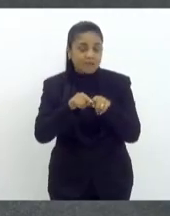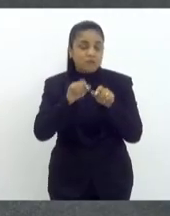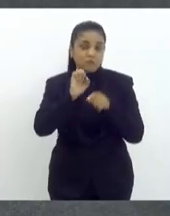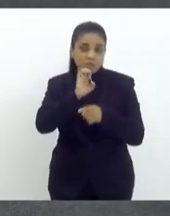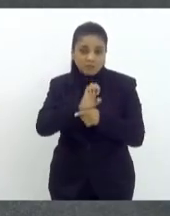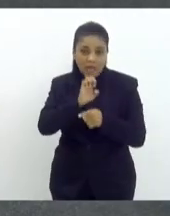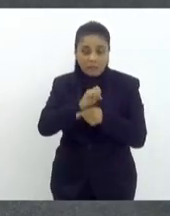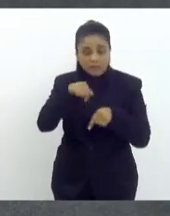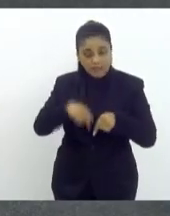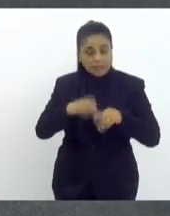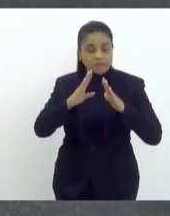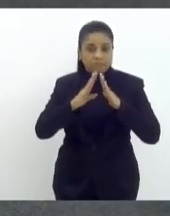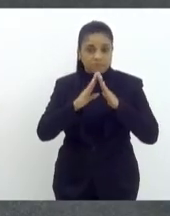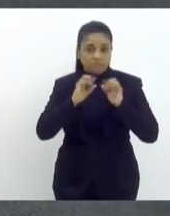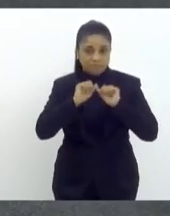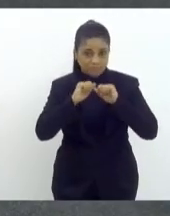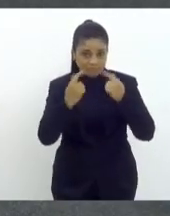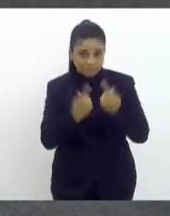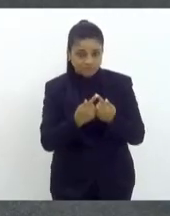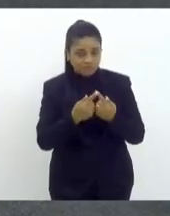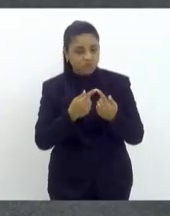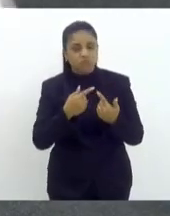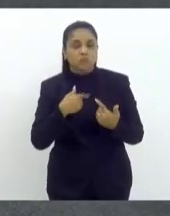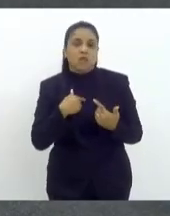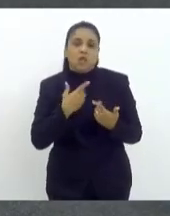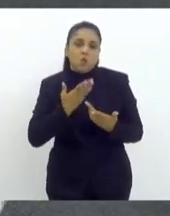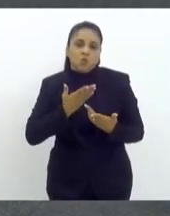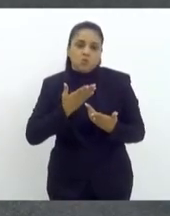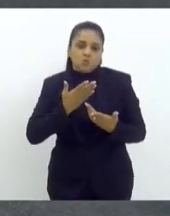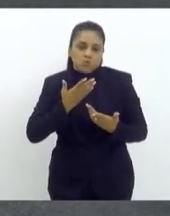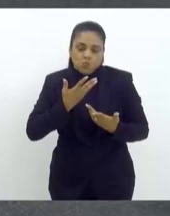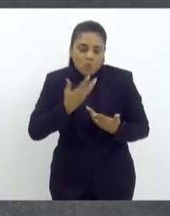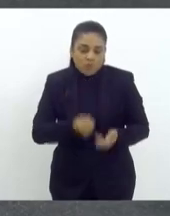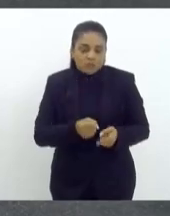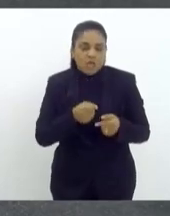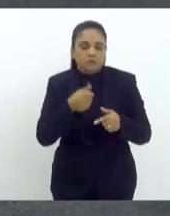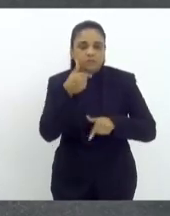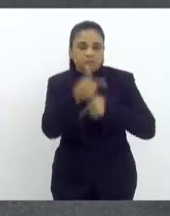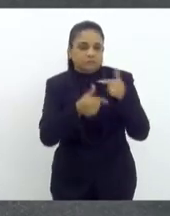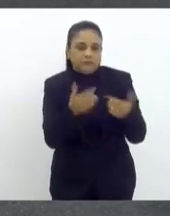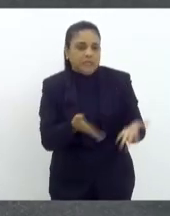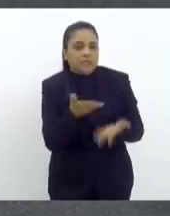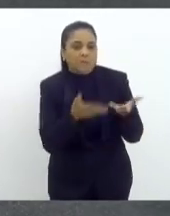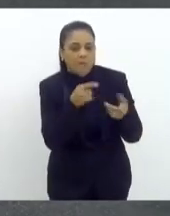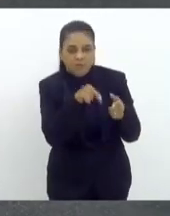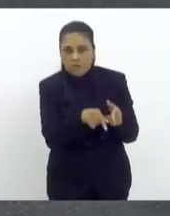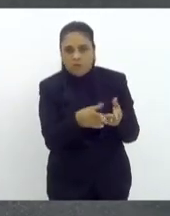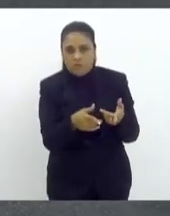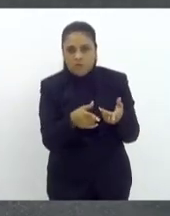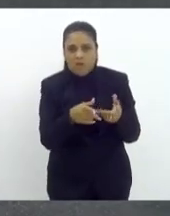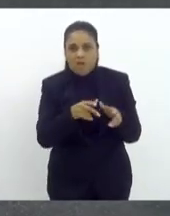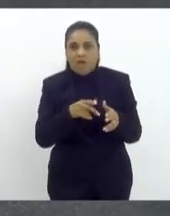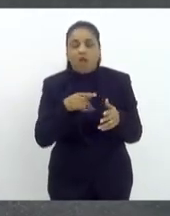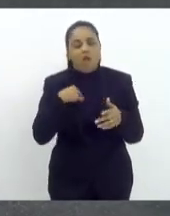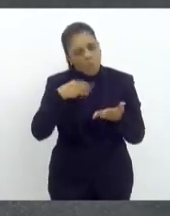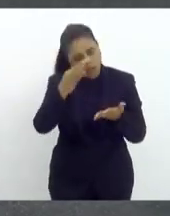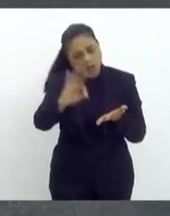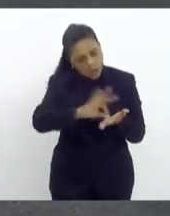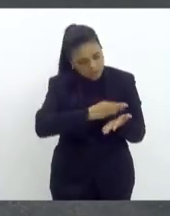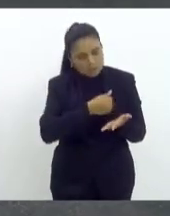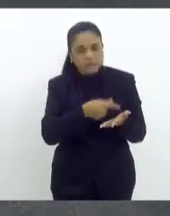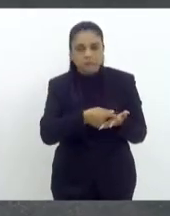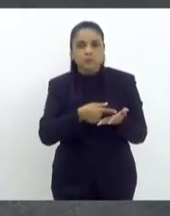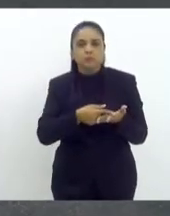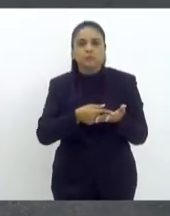não deveria ser tratado essa forma Então me solidarizo aqui a Moção já antecipo que assinarei ela e